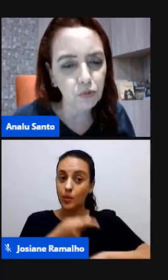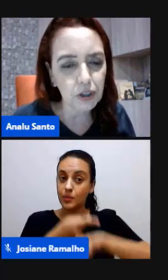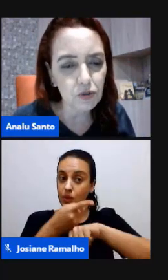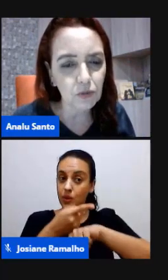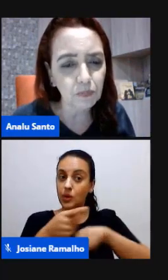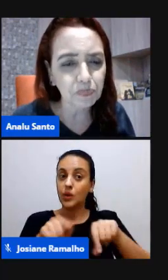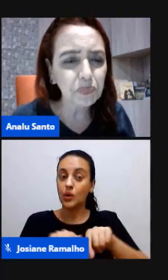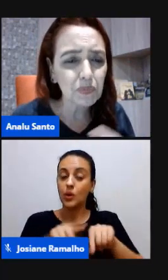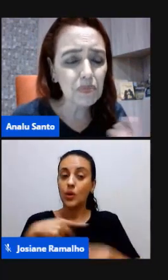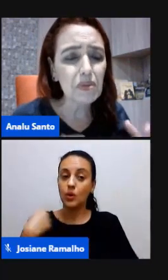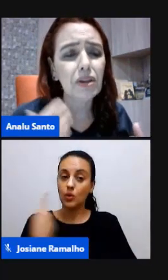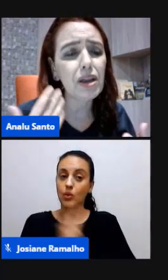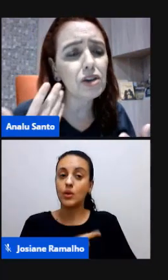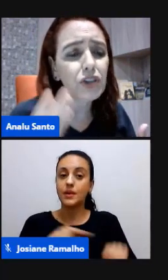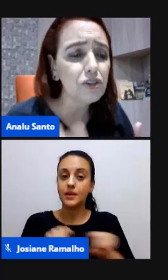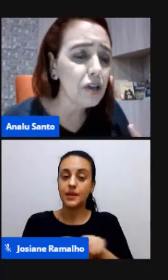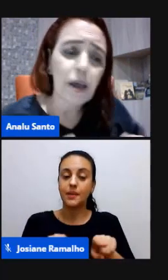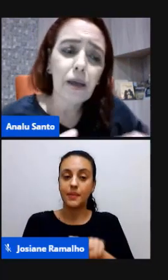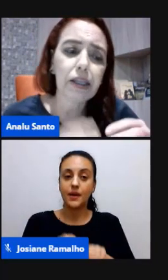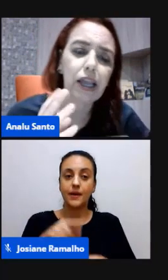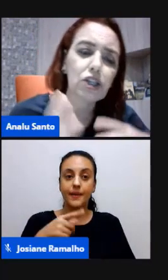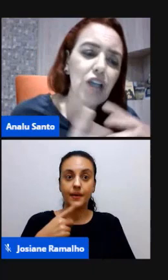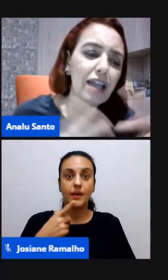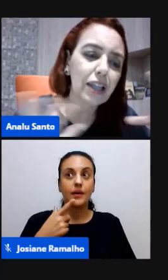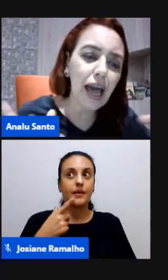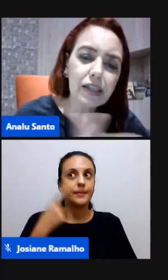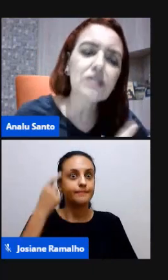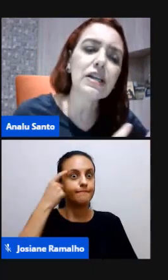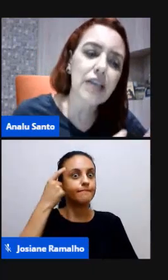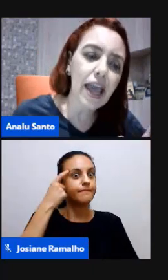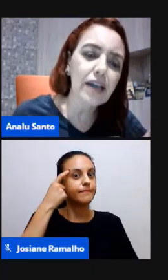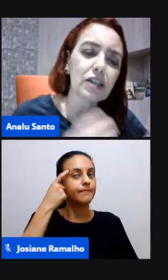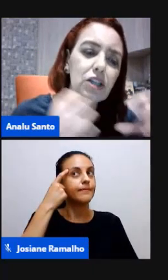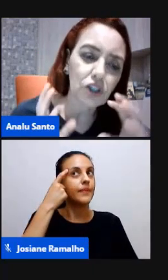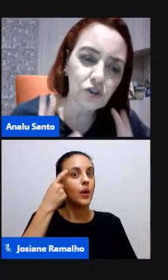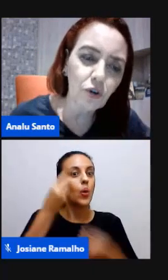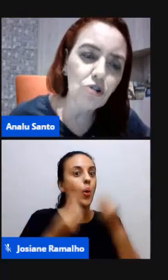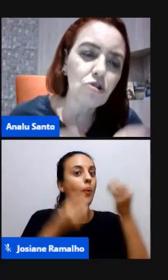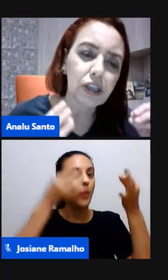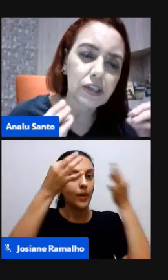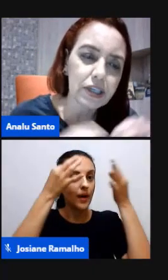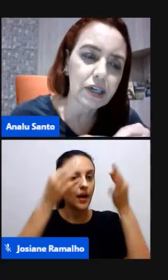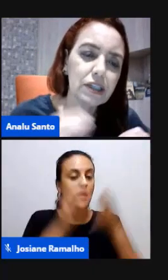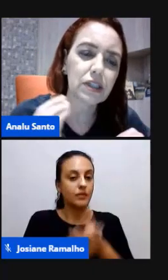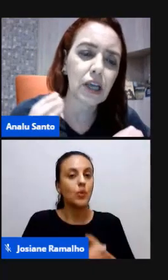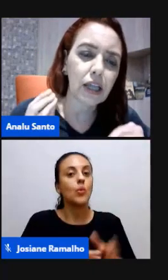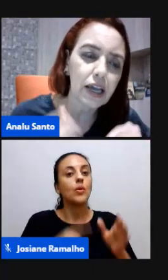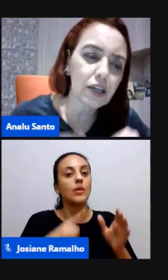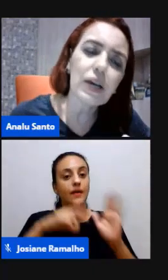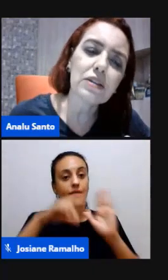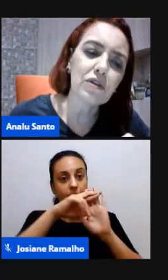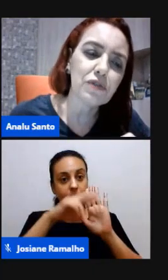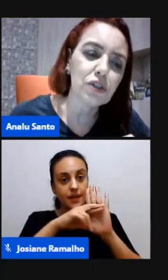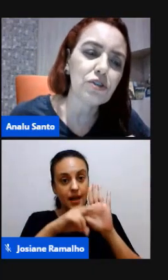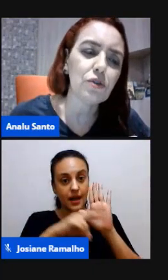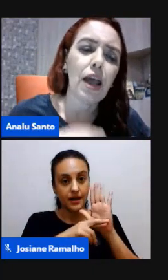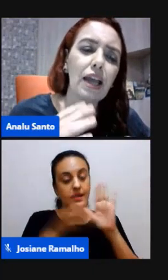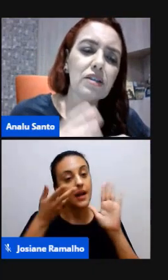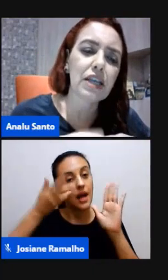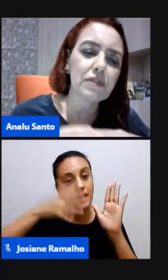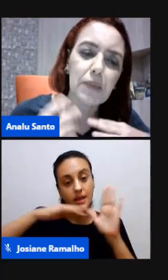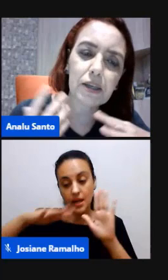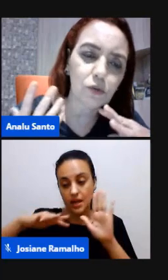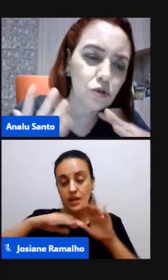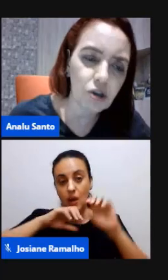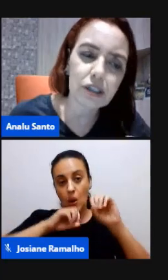preocupou com isso, né? A gente, já lá desde as regras, a gente colocou que as crianças da educação infantil,